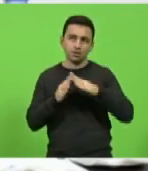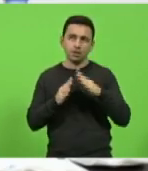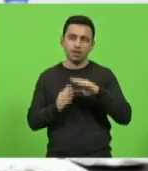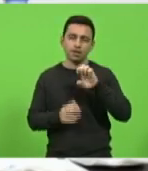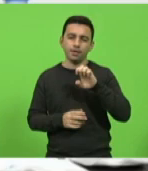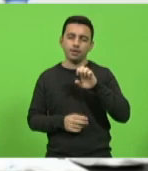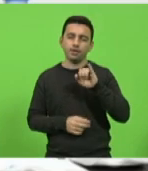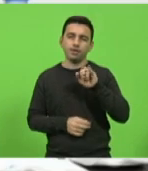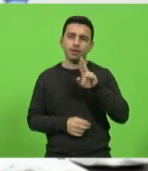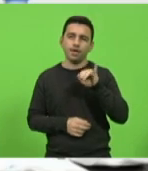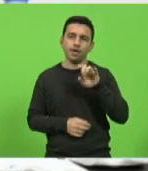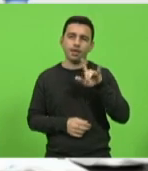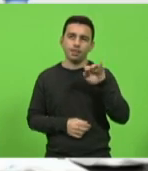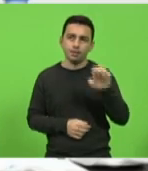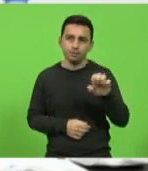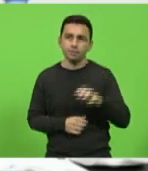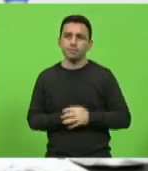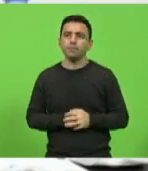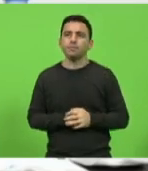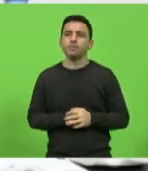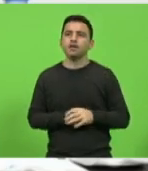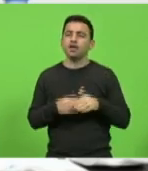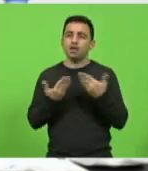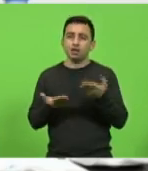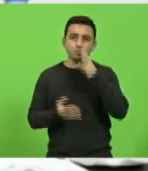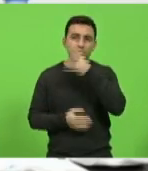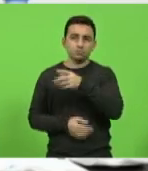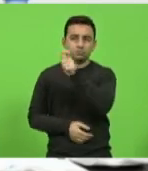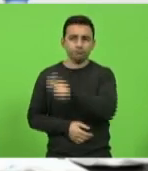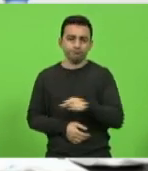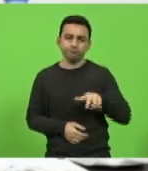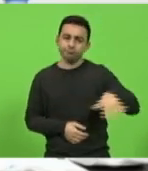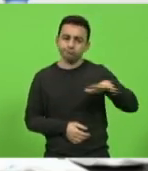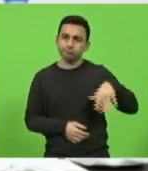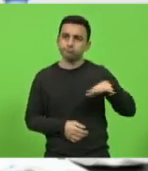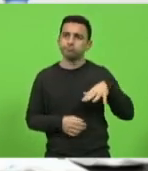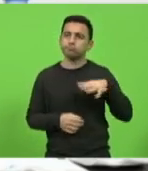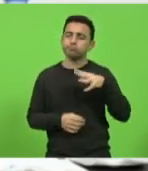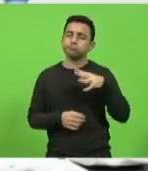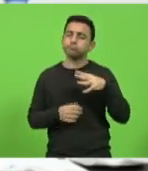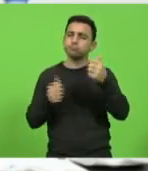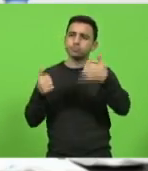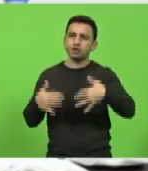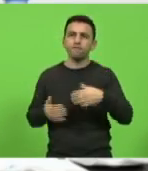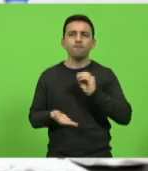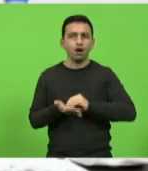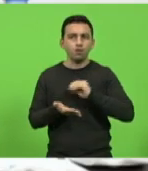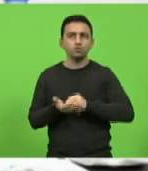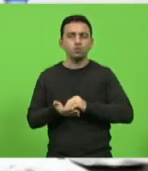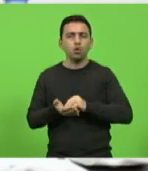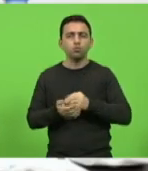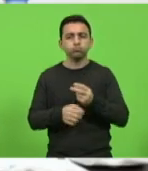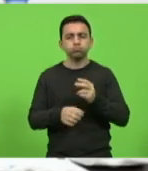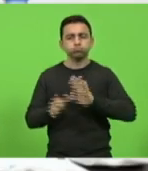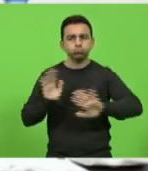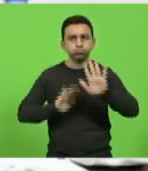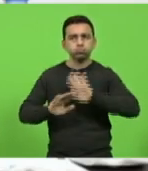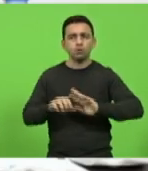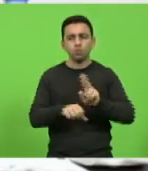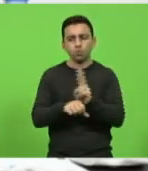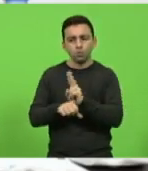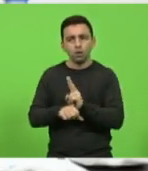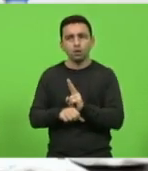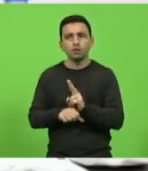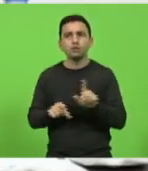ao denunciado segundo apontam os denunciantes faltou cautela quer no acompanhamento do negócio que era